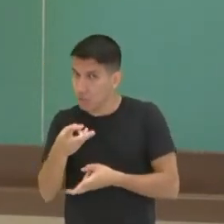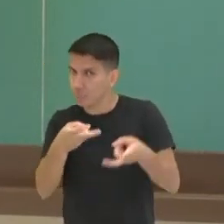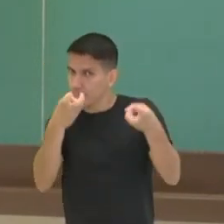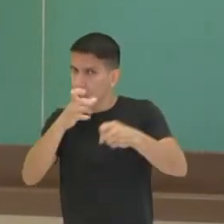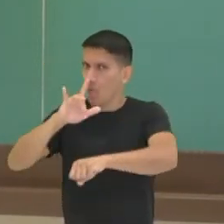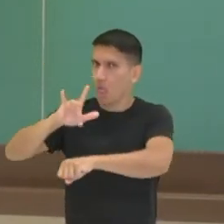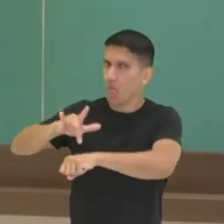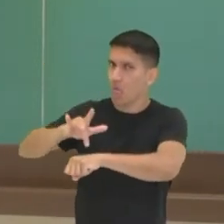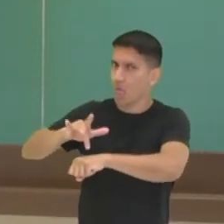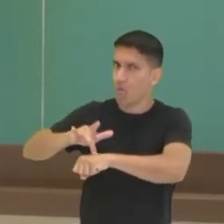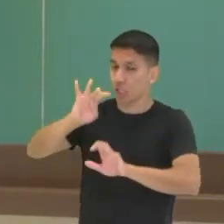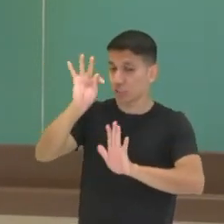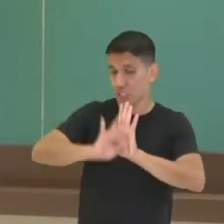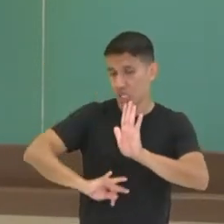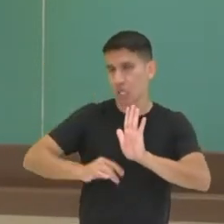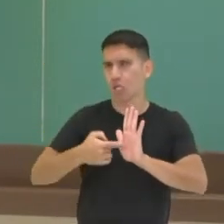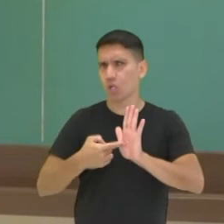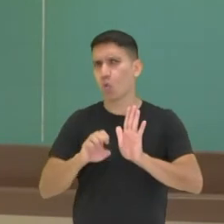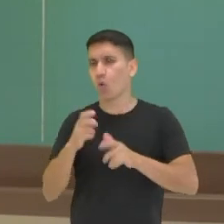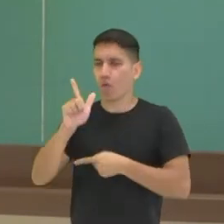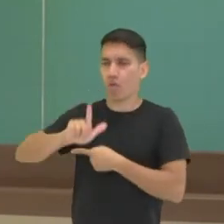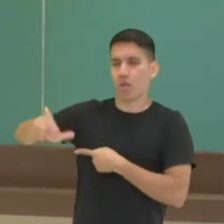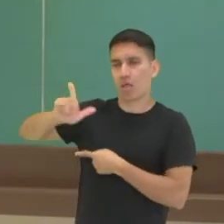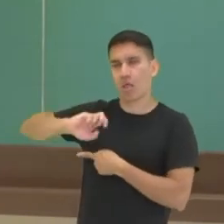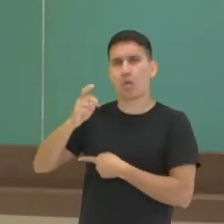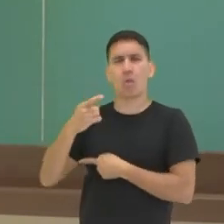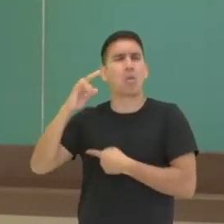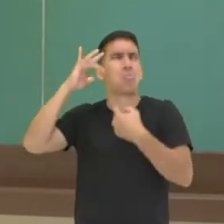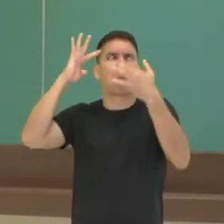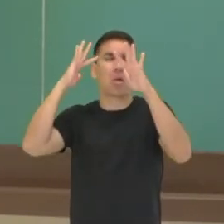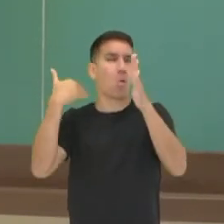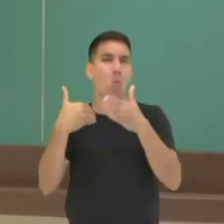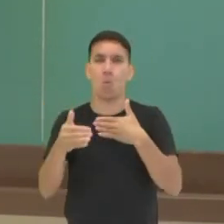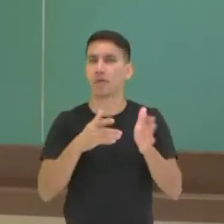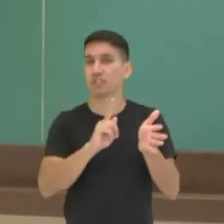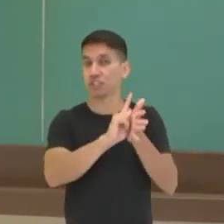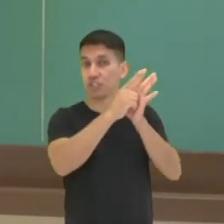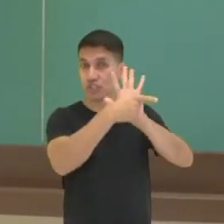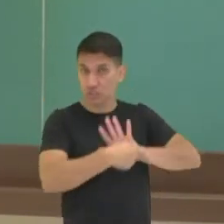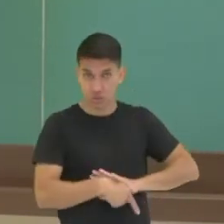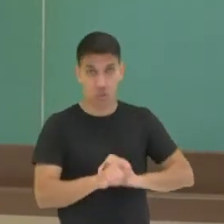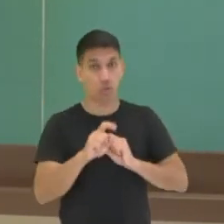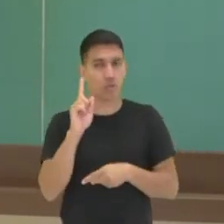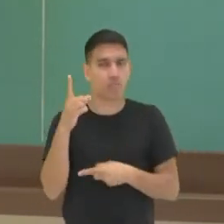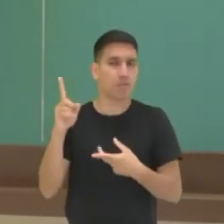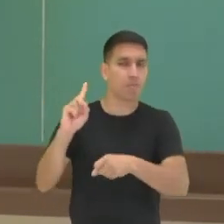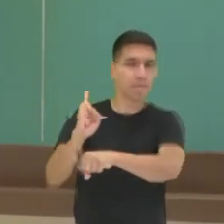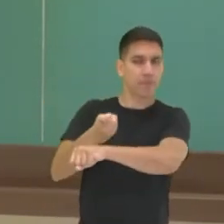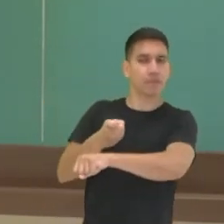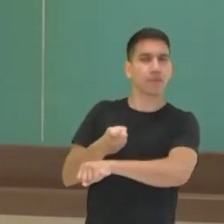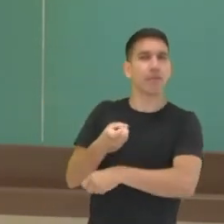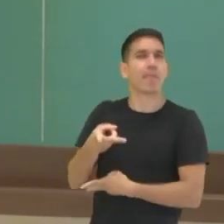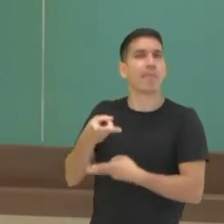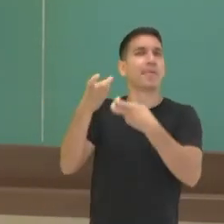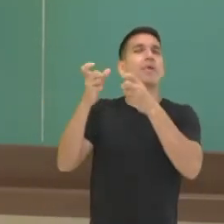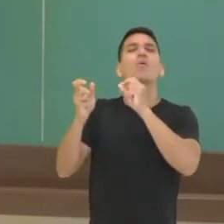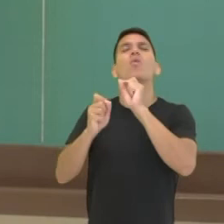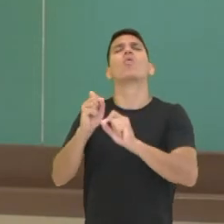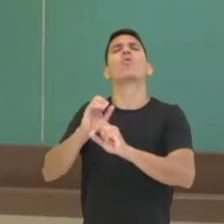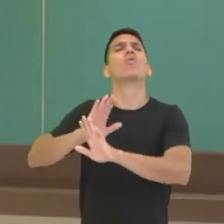seja esse texto literário, texto ficcional, né, de qualquer gênero, a gente tem que perceber aí qual que foi